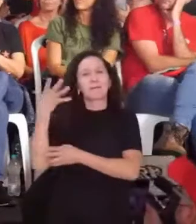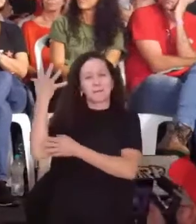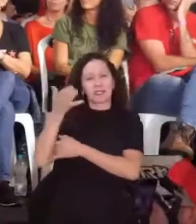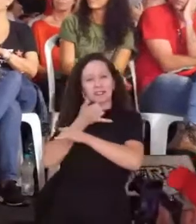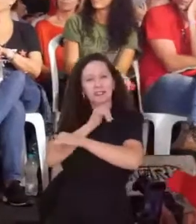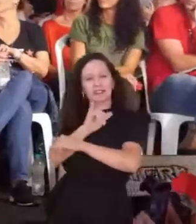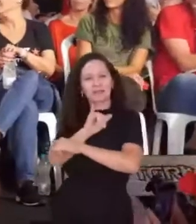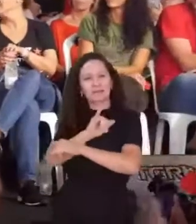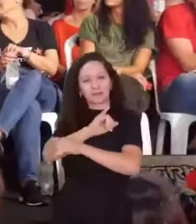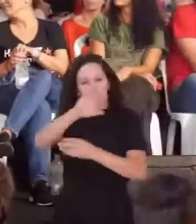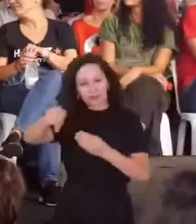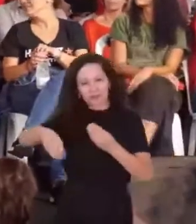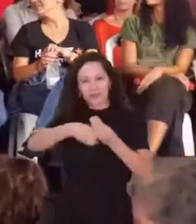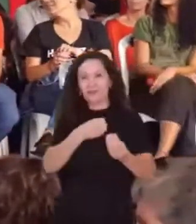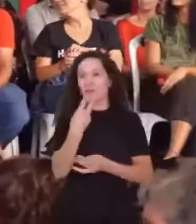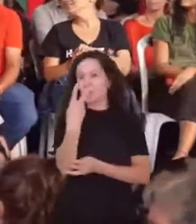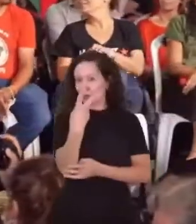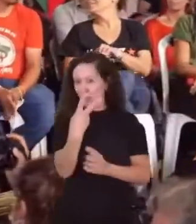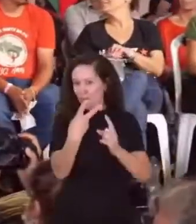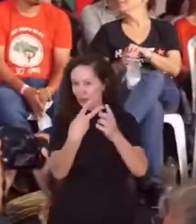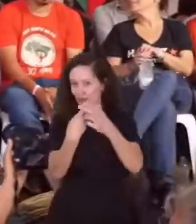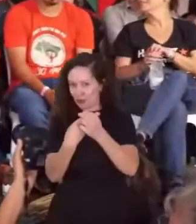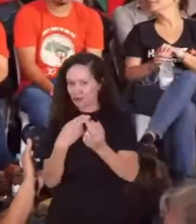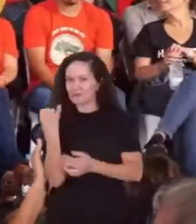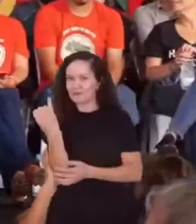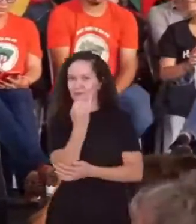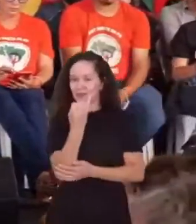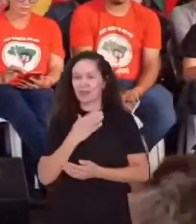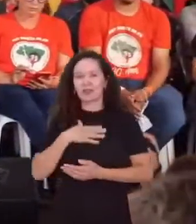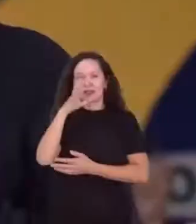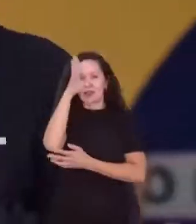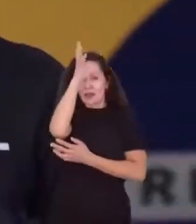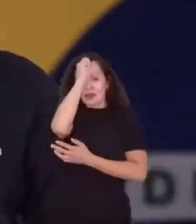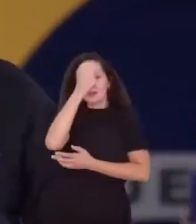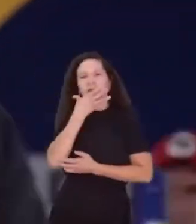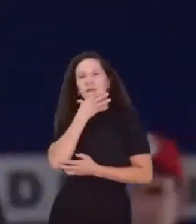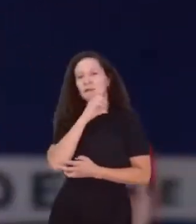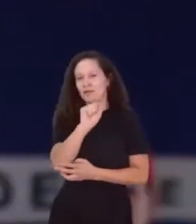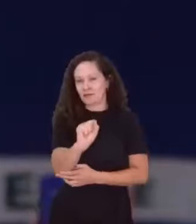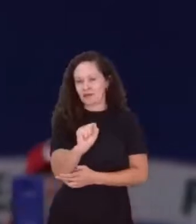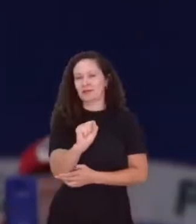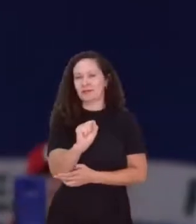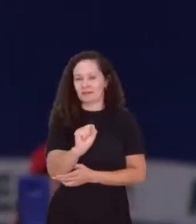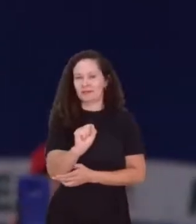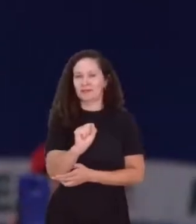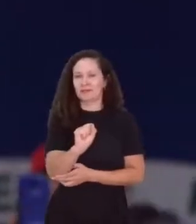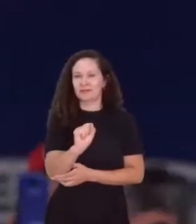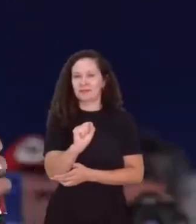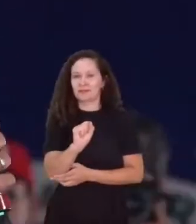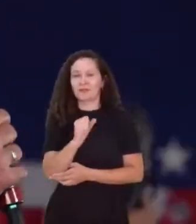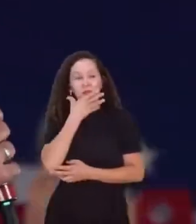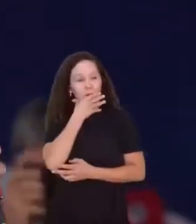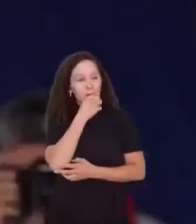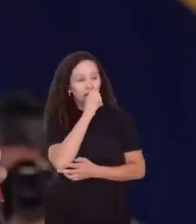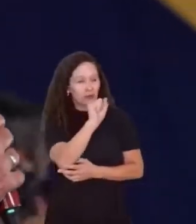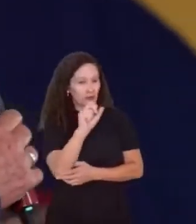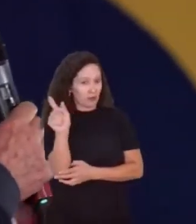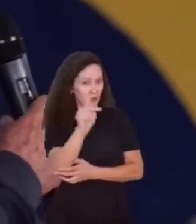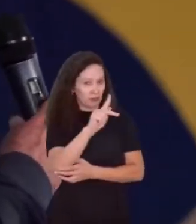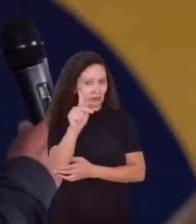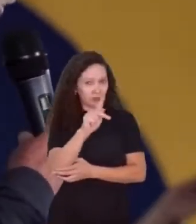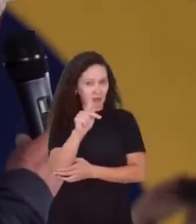coisas que eu aprendi com Paulo Freire. O Paulo Freire dizia